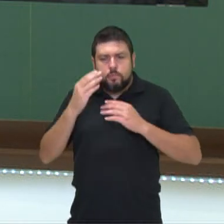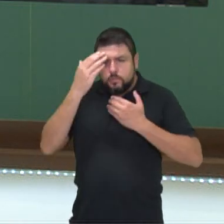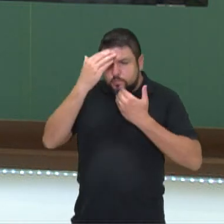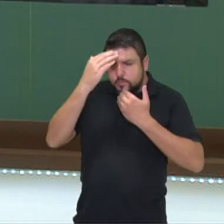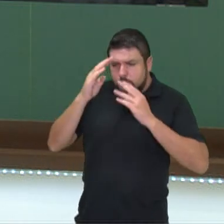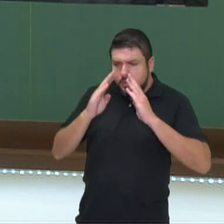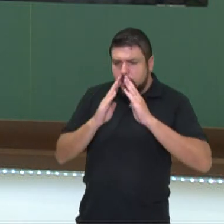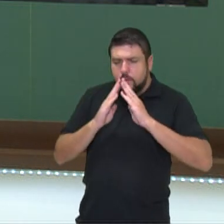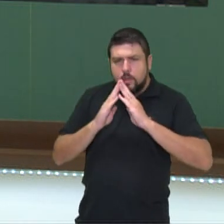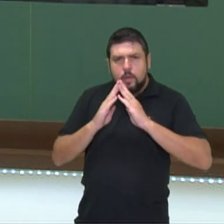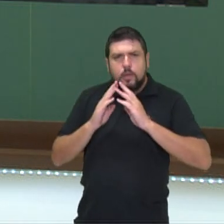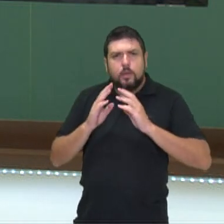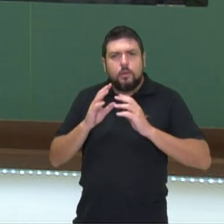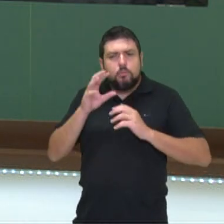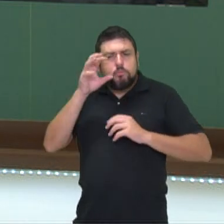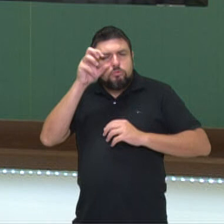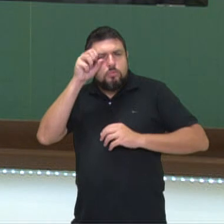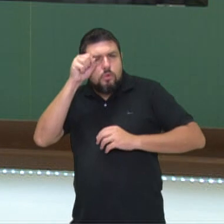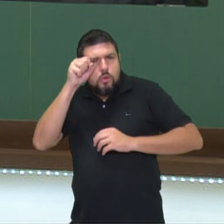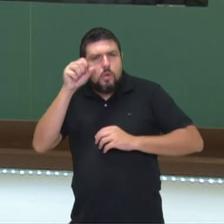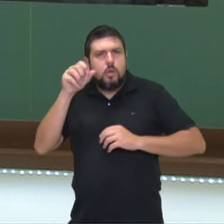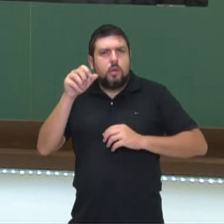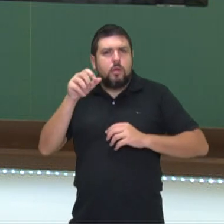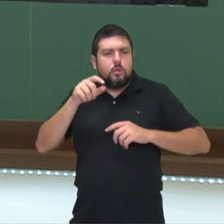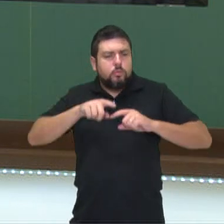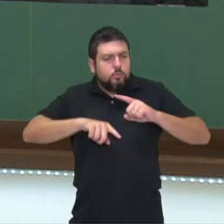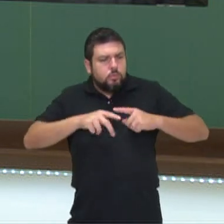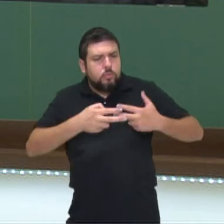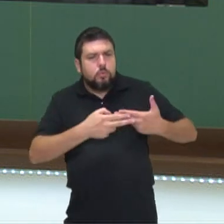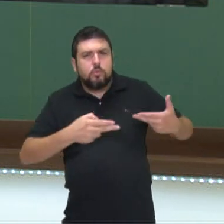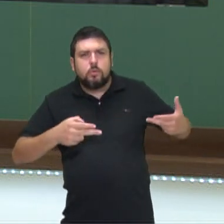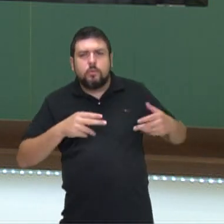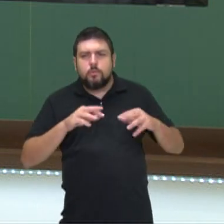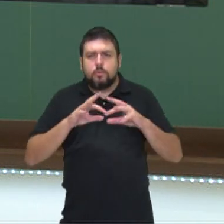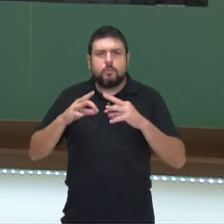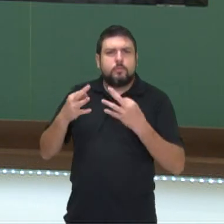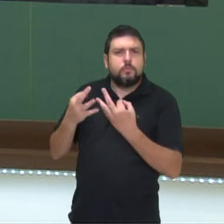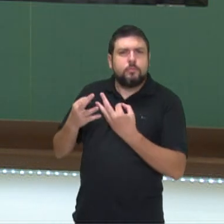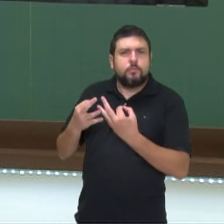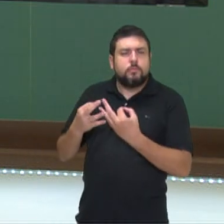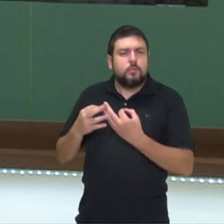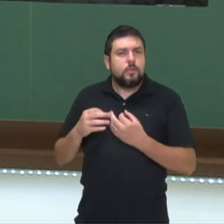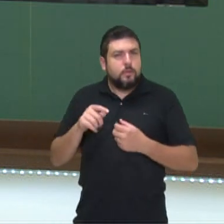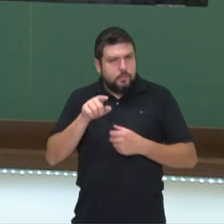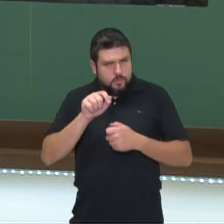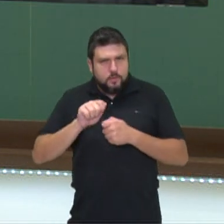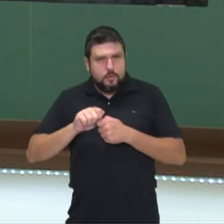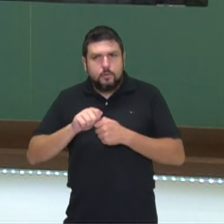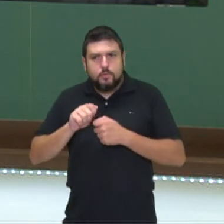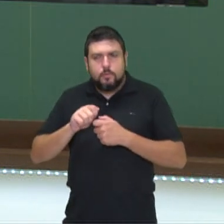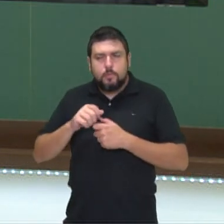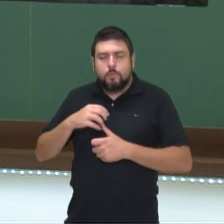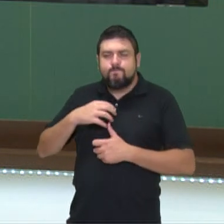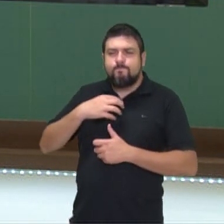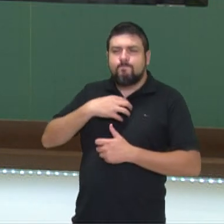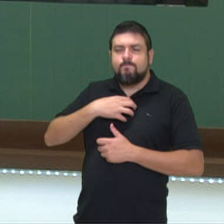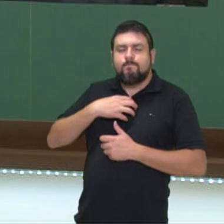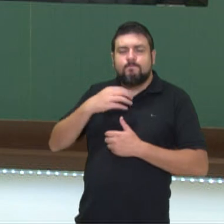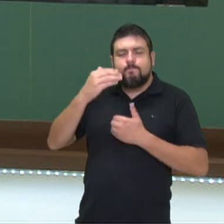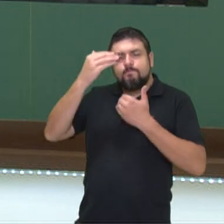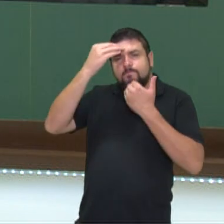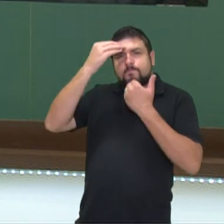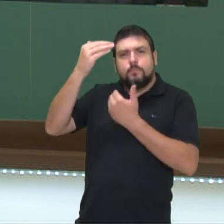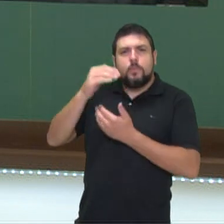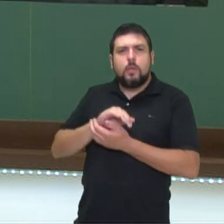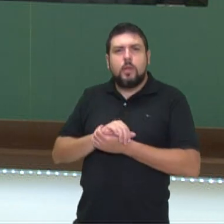tem? Pelo seu quarto, pelos seus objetos, pela sua família, pelas pessoas que estão à sua volta, pelo seu dia a dia, pelo